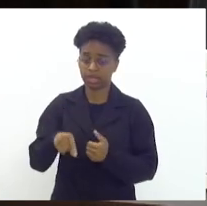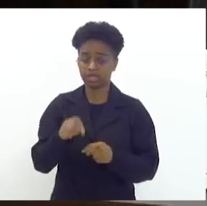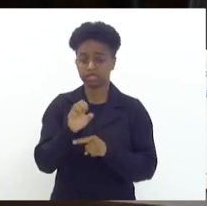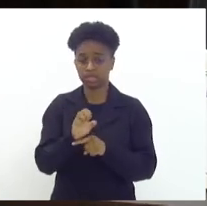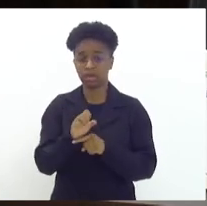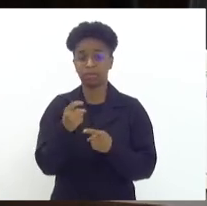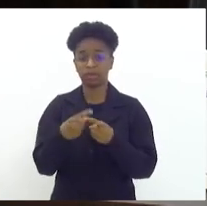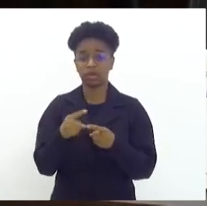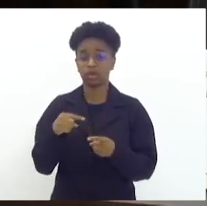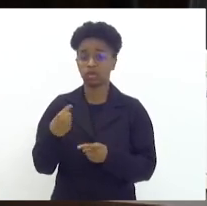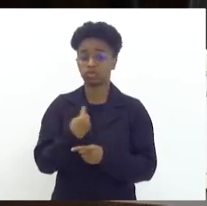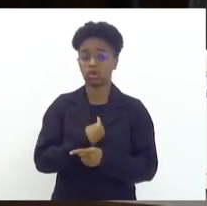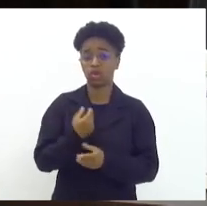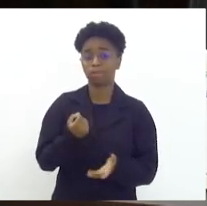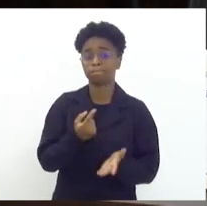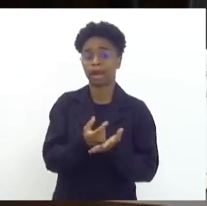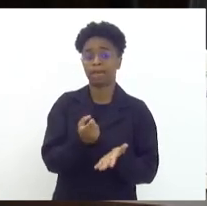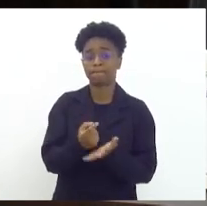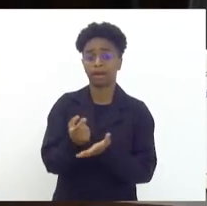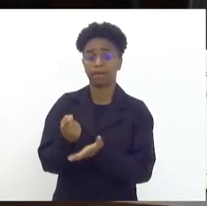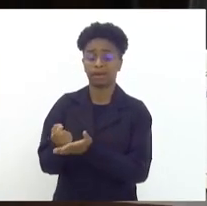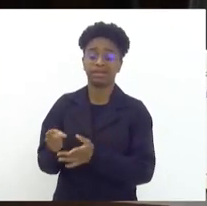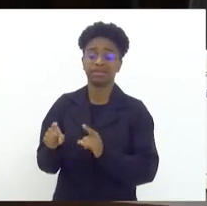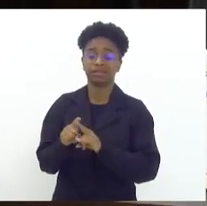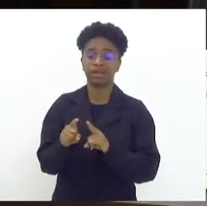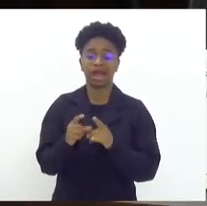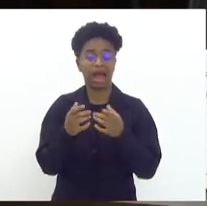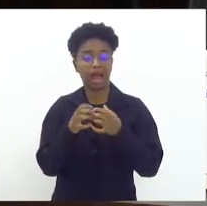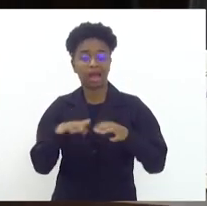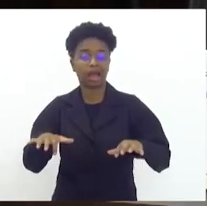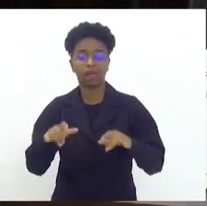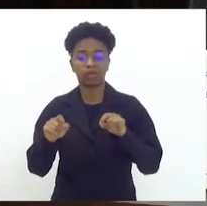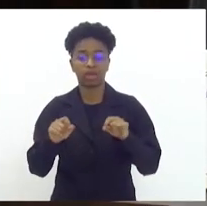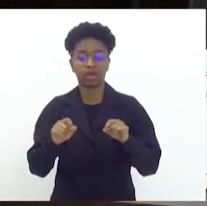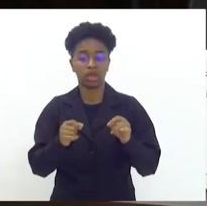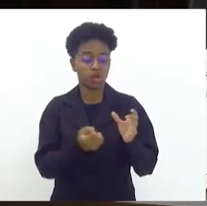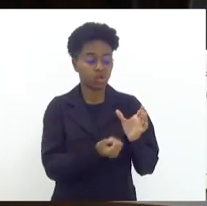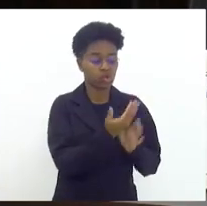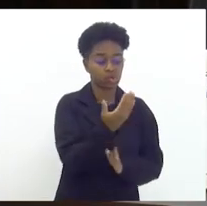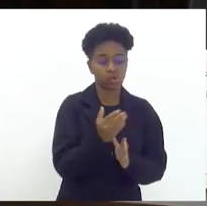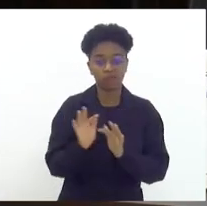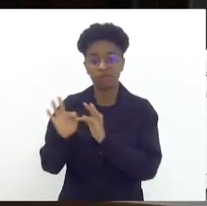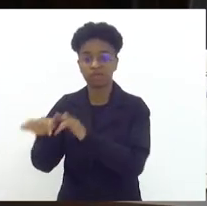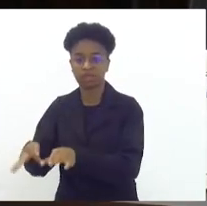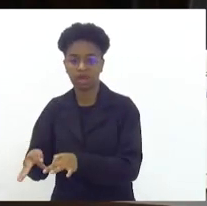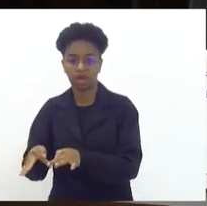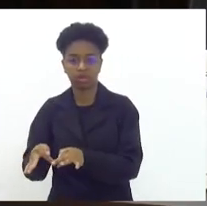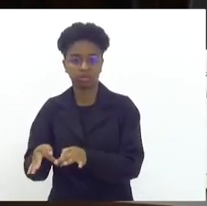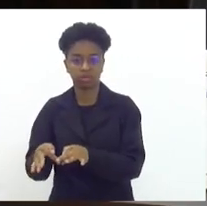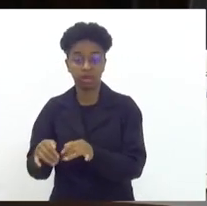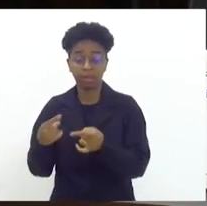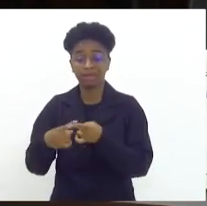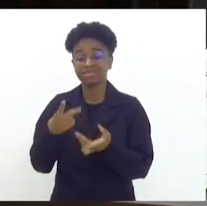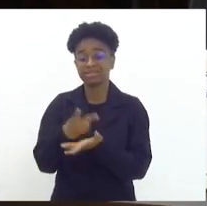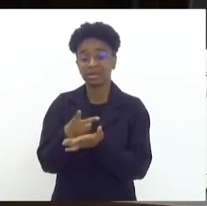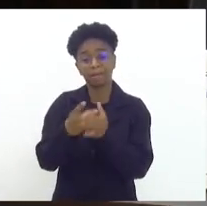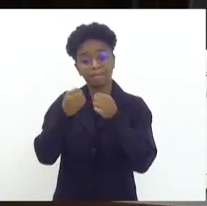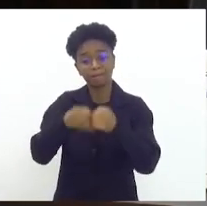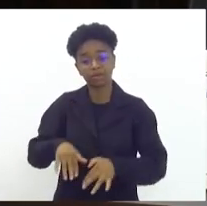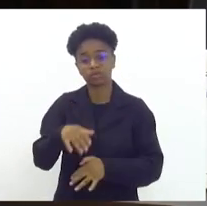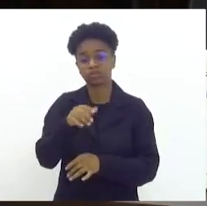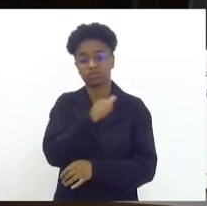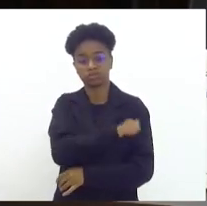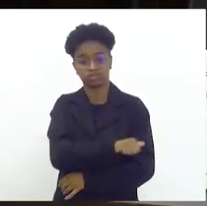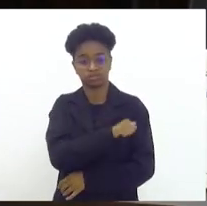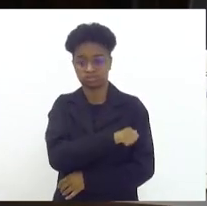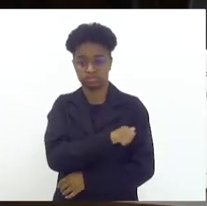é um estado consumidor e nós acabamos com aquela dicotomia entre origem e destino que sempre prejudicou o Rio de Janeiro em benefício de